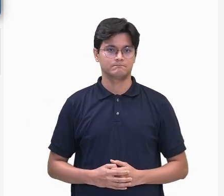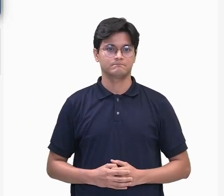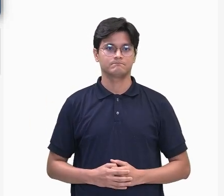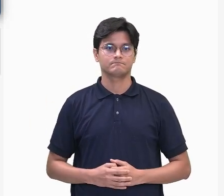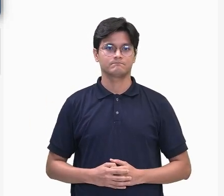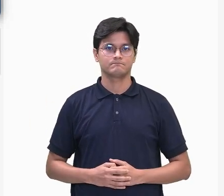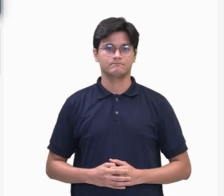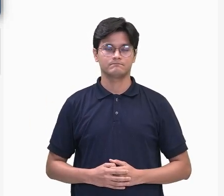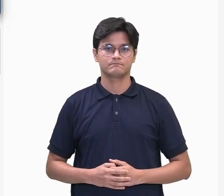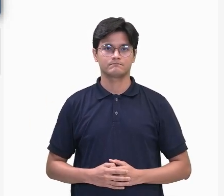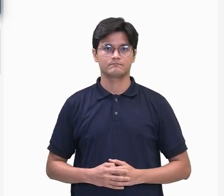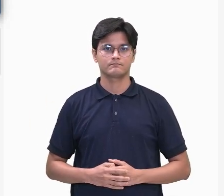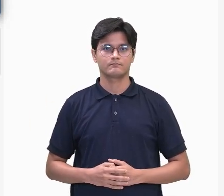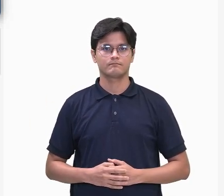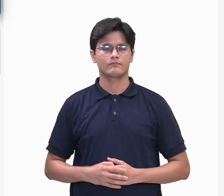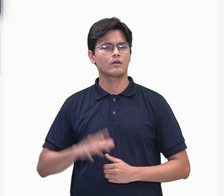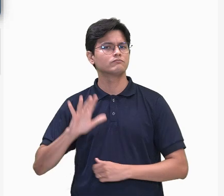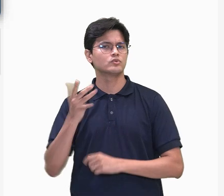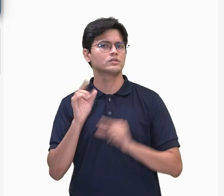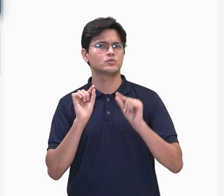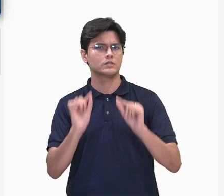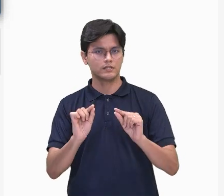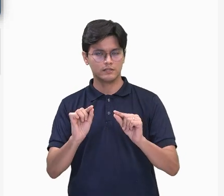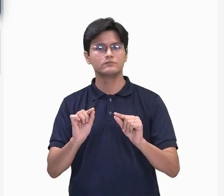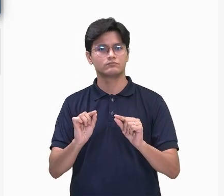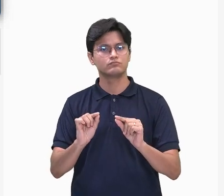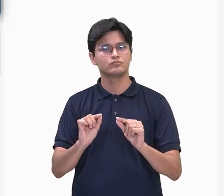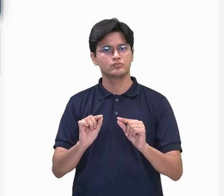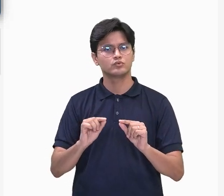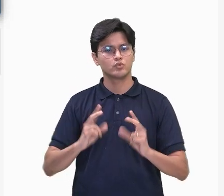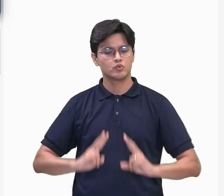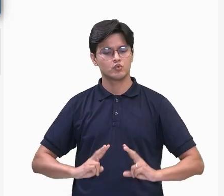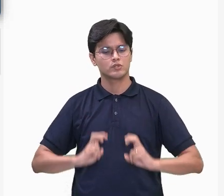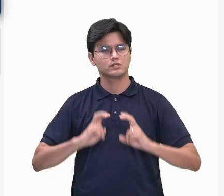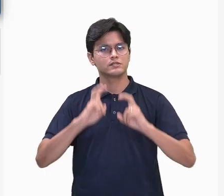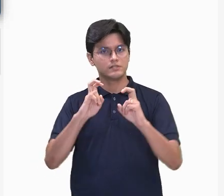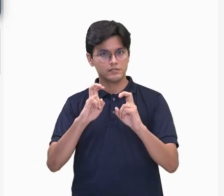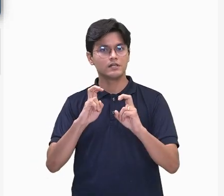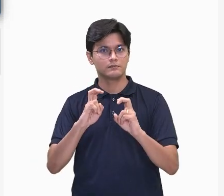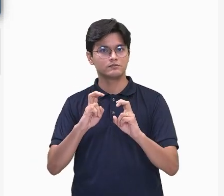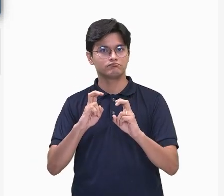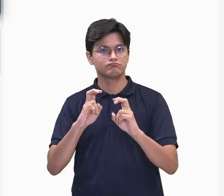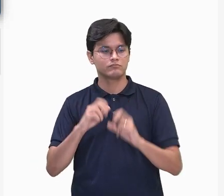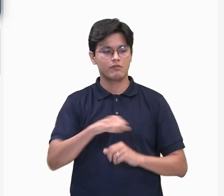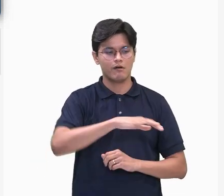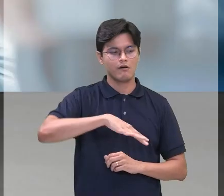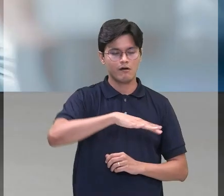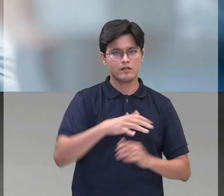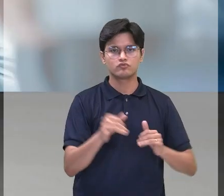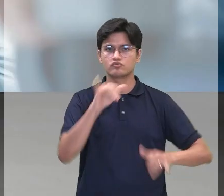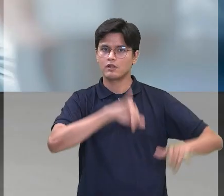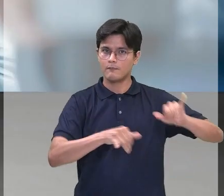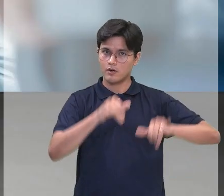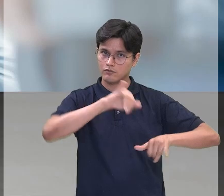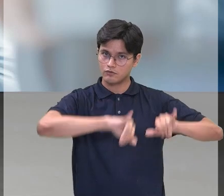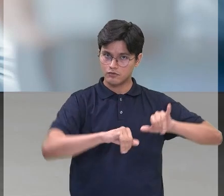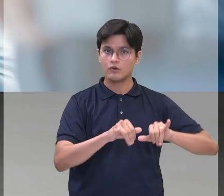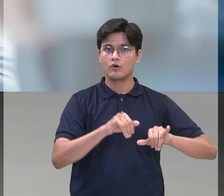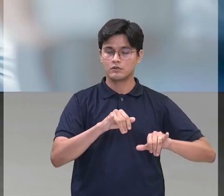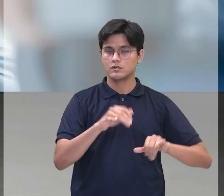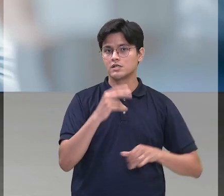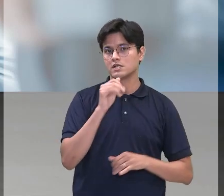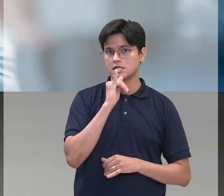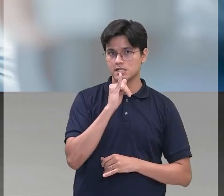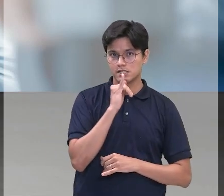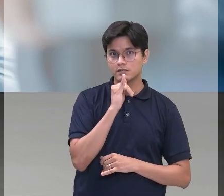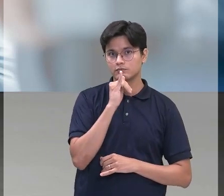E aí, né, o que acontece? Esses exames, eles são levados para laboratório, né? Então, por exemplo, o preventivo, a mulher,